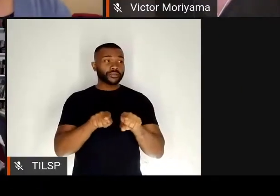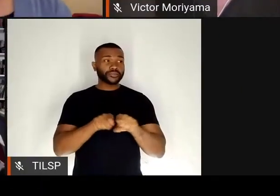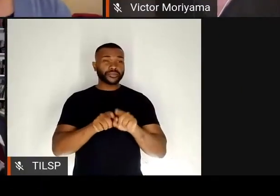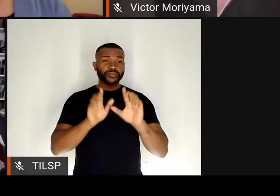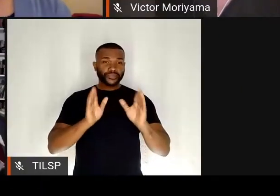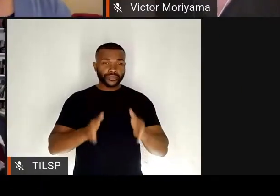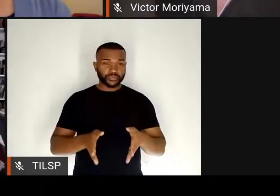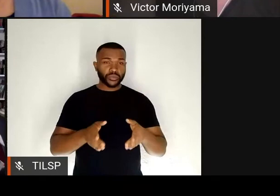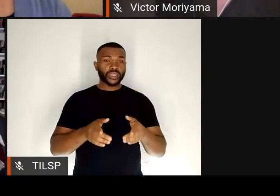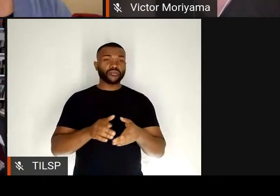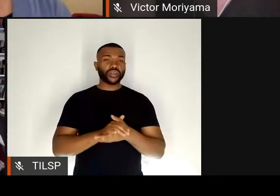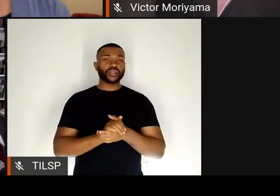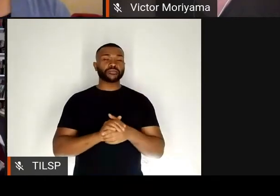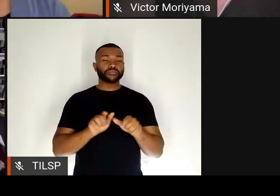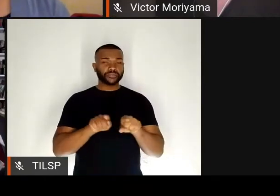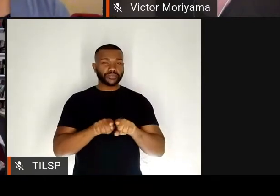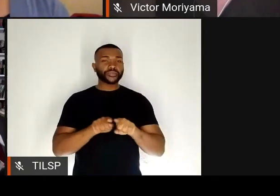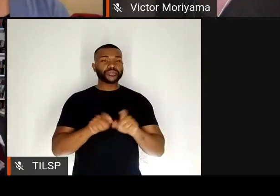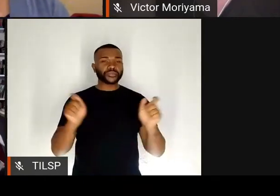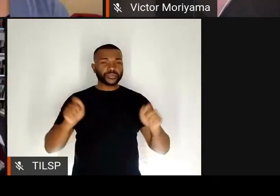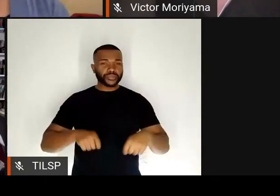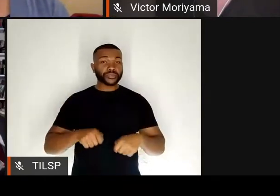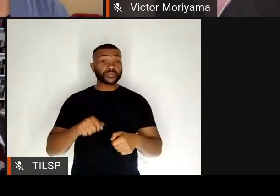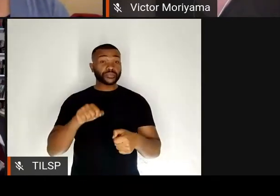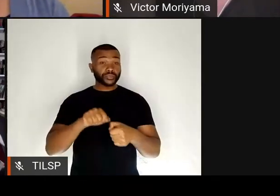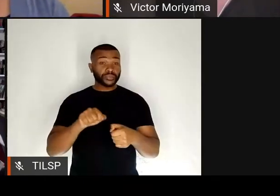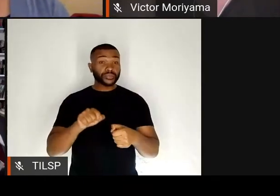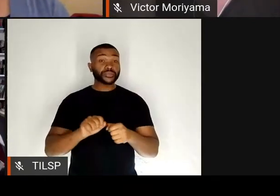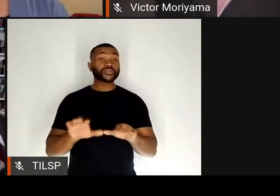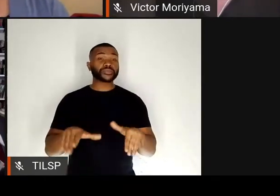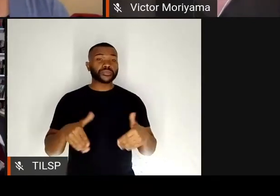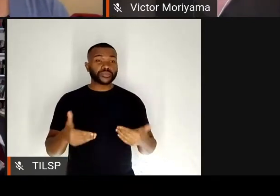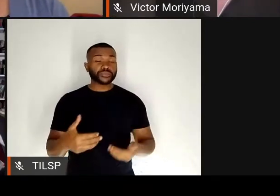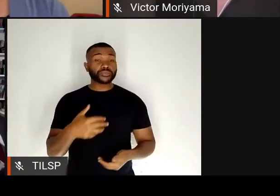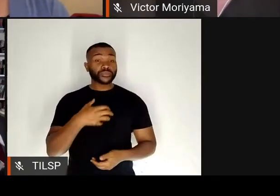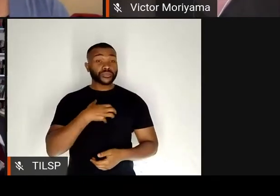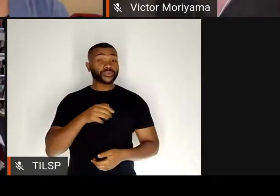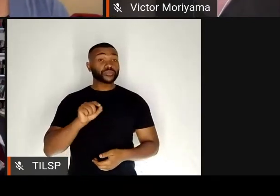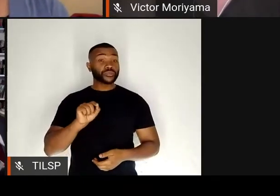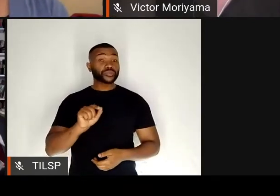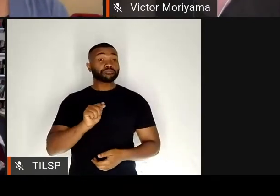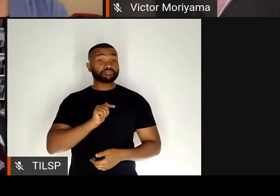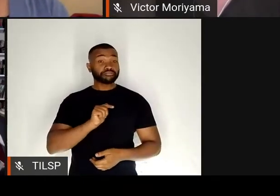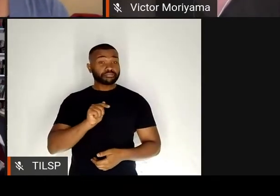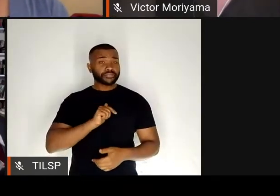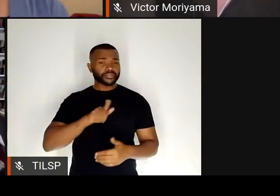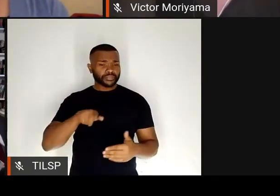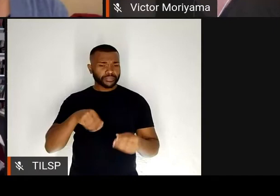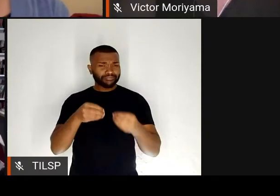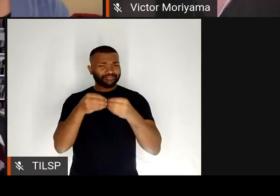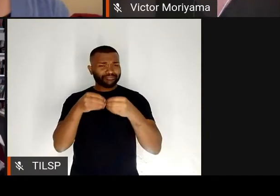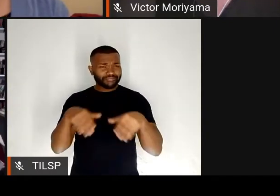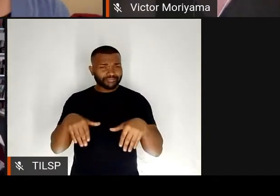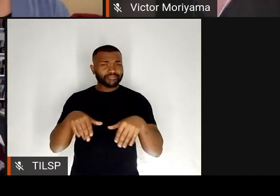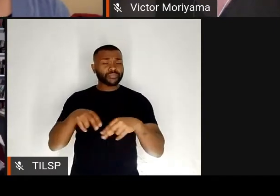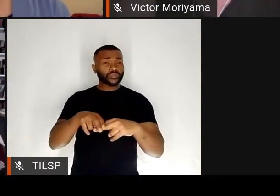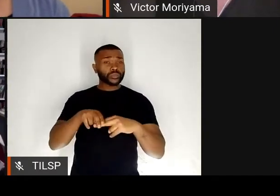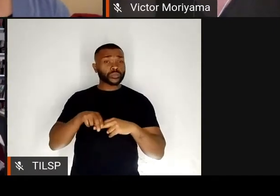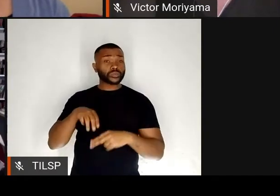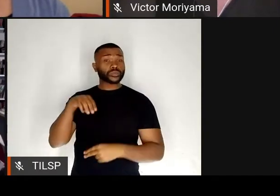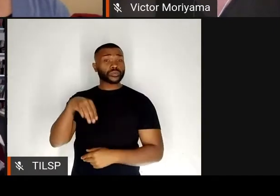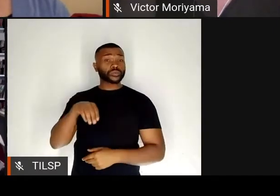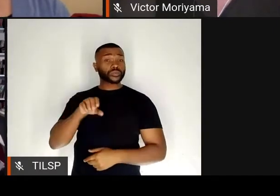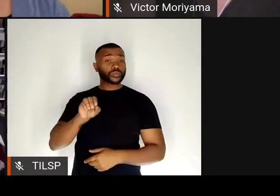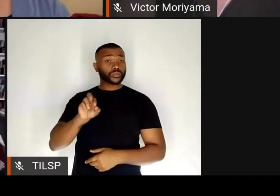né? Então, dessa forma, a gente vê que existe um comprometimento moral, a